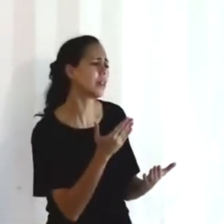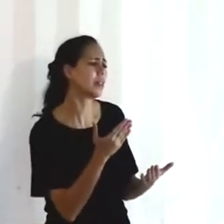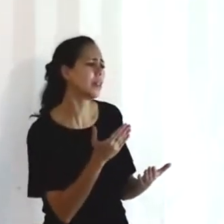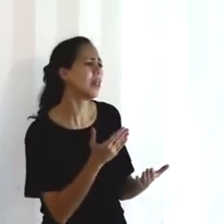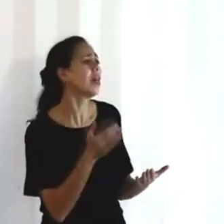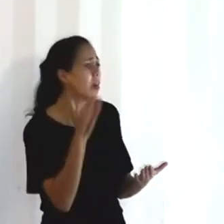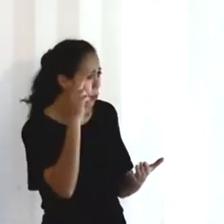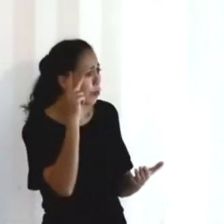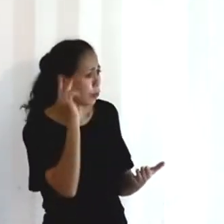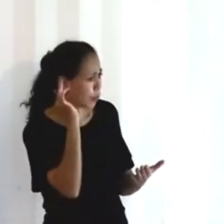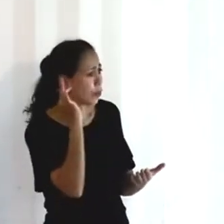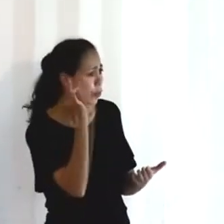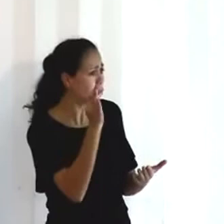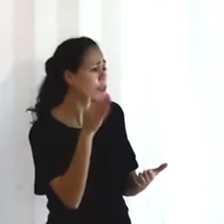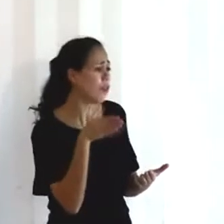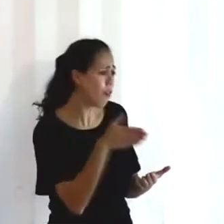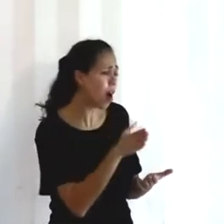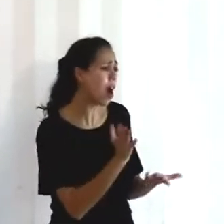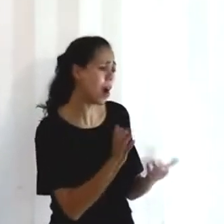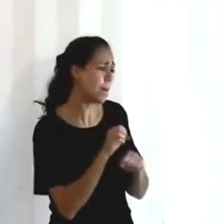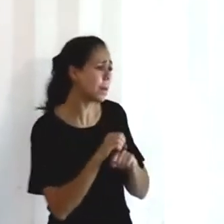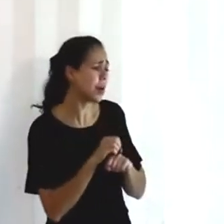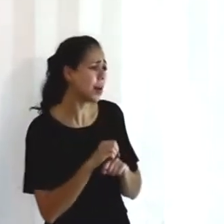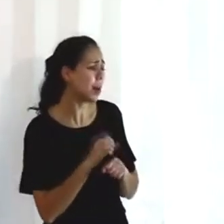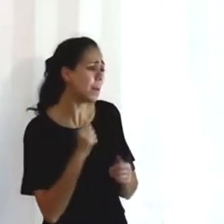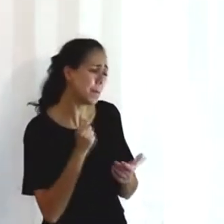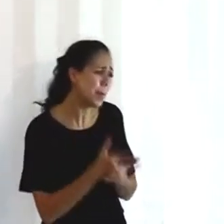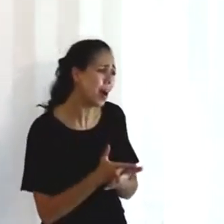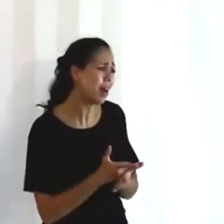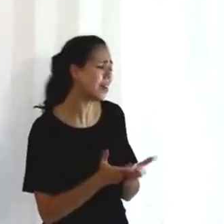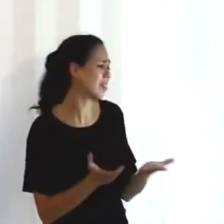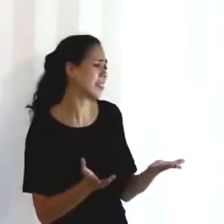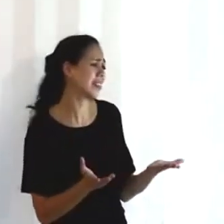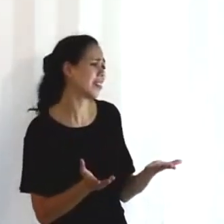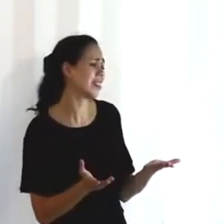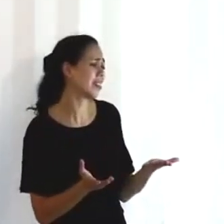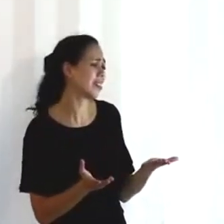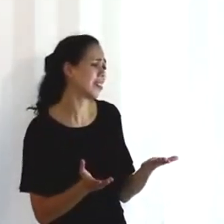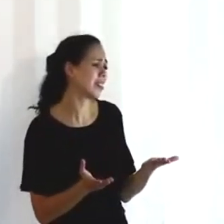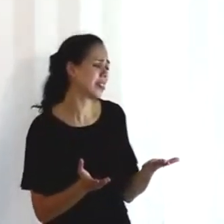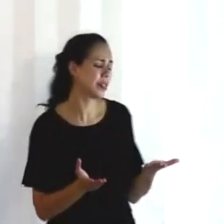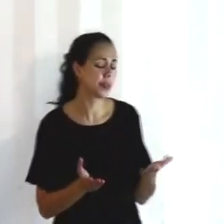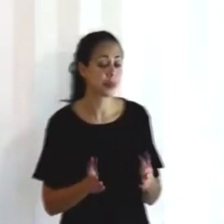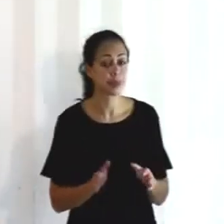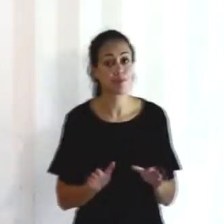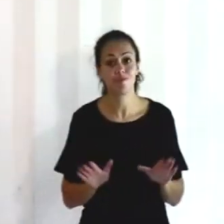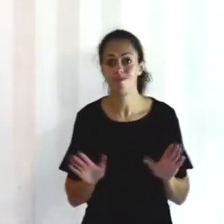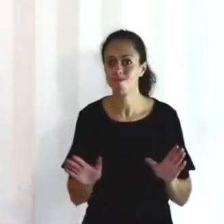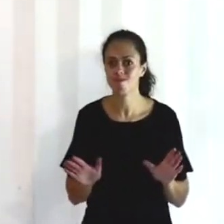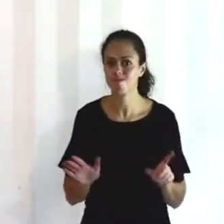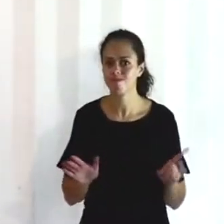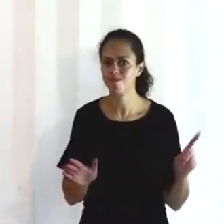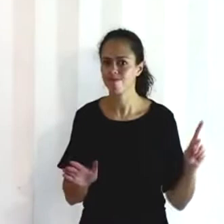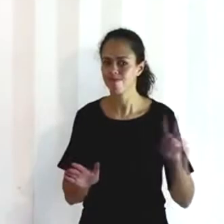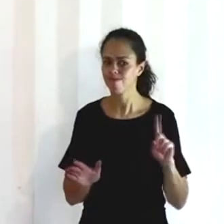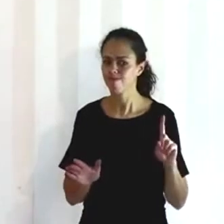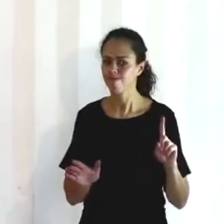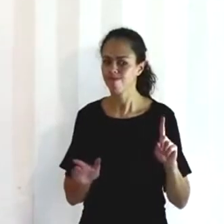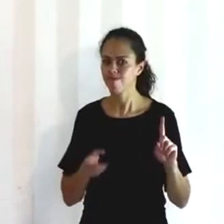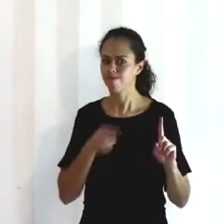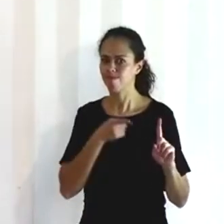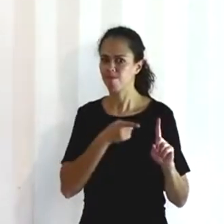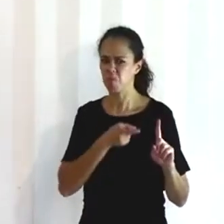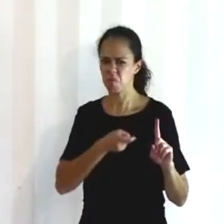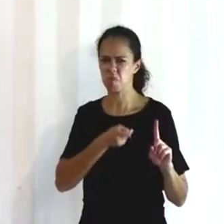o lança na prisão, até que saudasse a dívida. Porque a lei, nesses períodos mais antigos, não